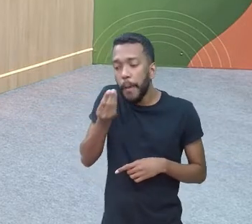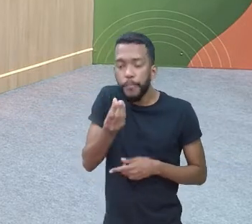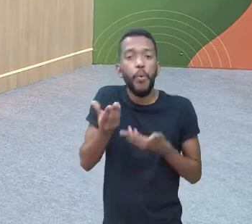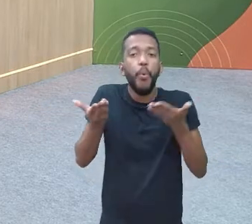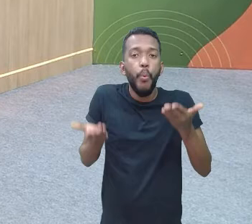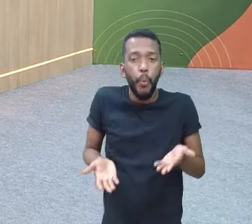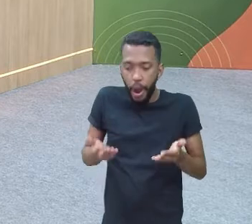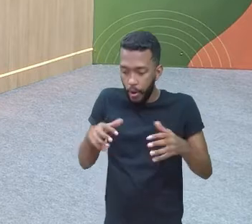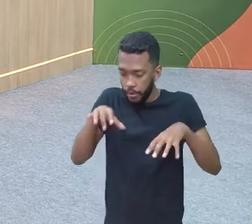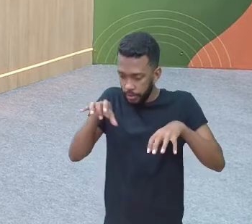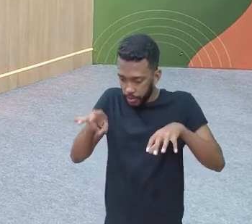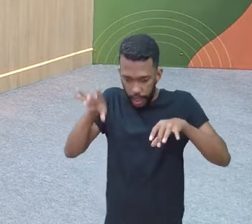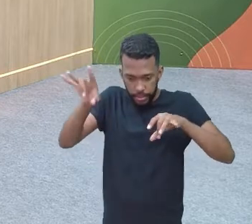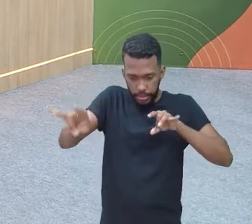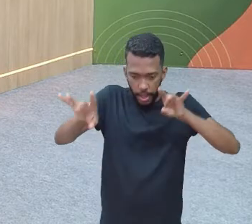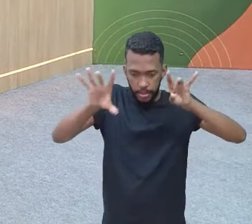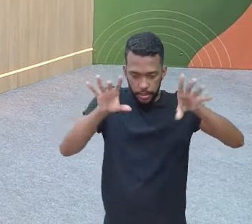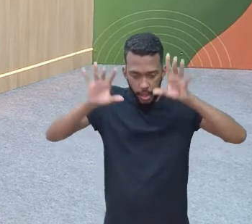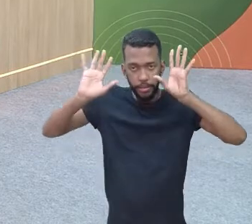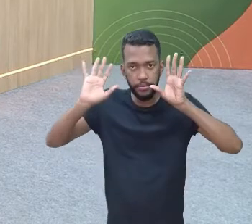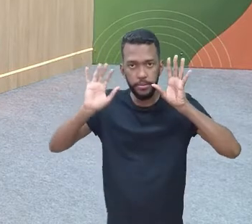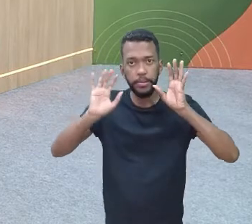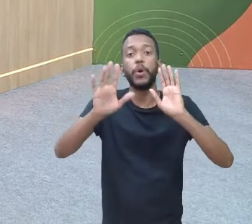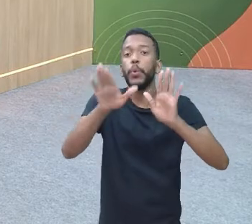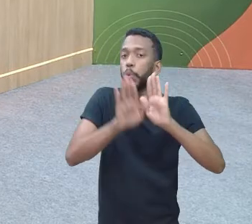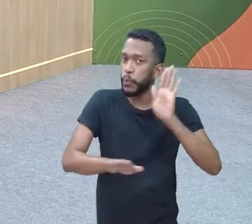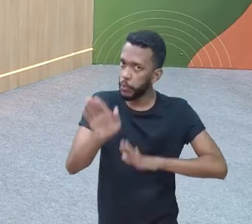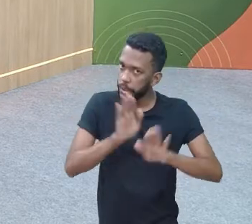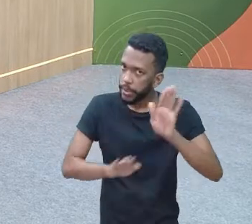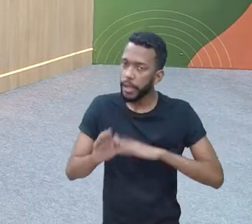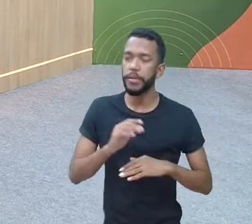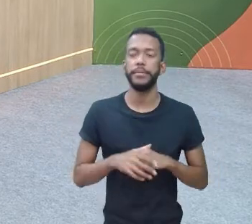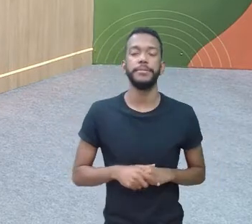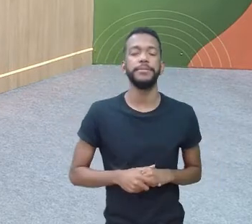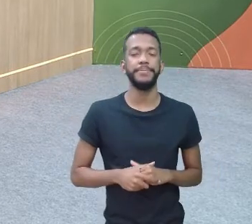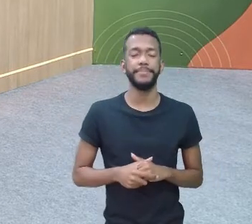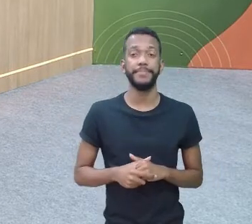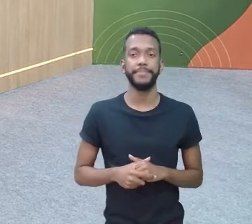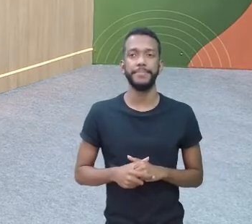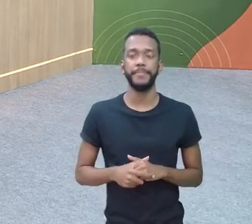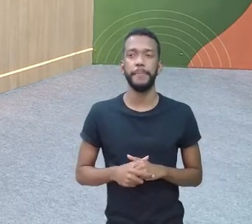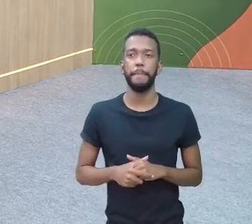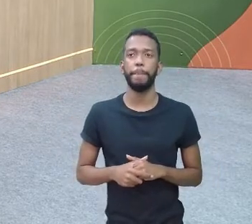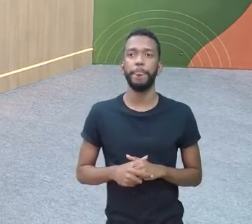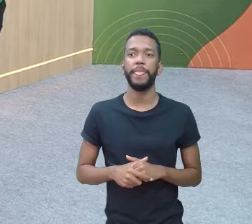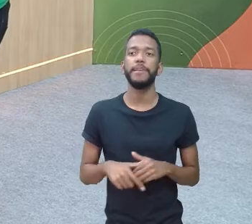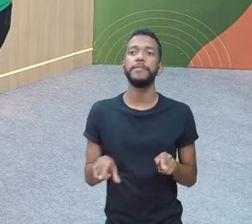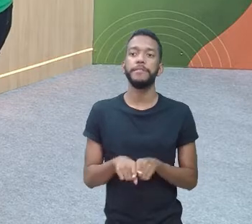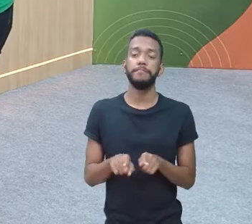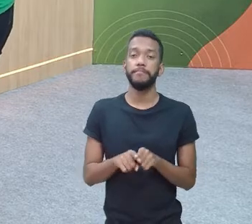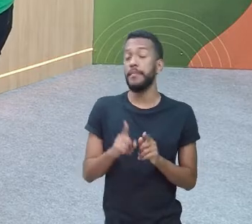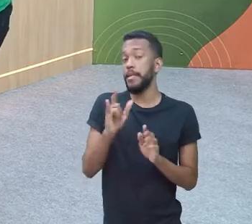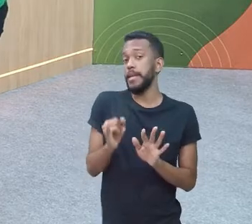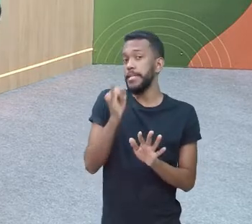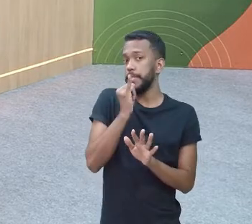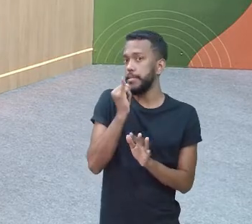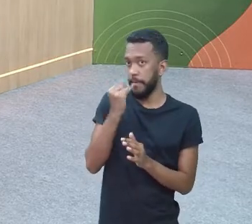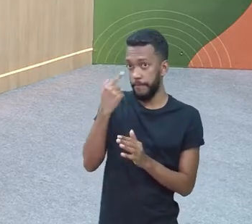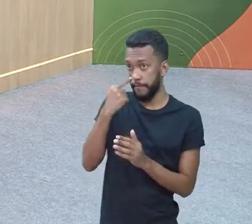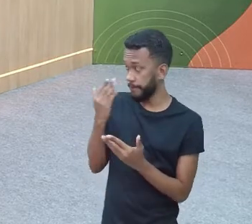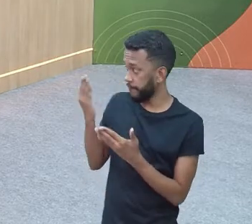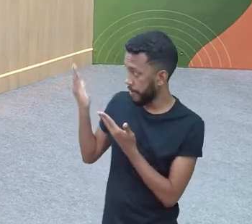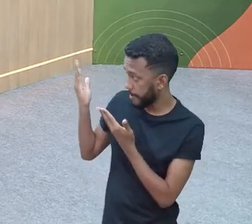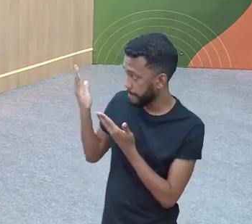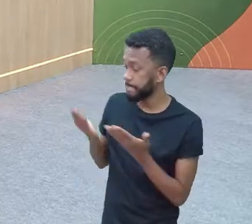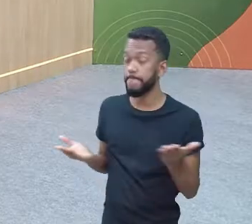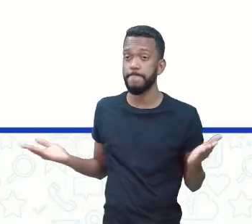de cada pedacinho daquele, tá bom? Então, tem cuidado com essa ideia. Então, vamos aqui para uma situação, um problema, né? Eu trouxe